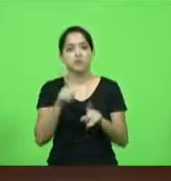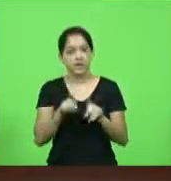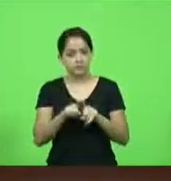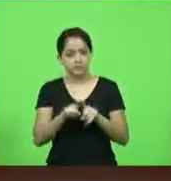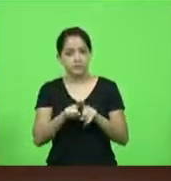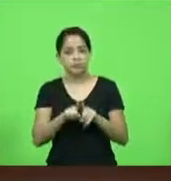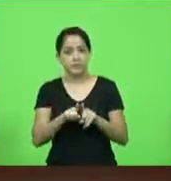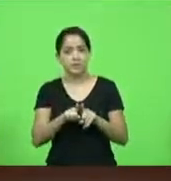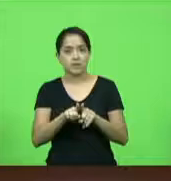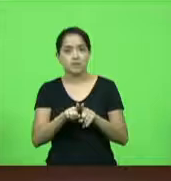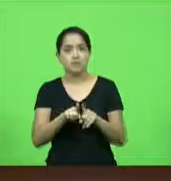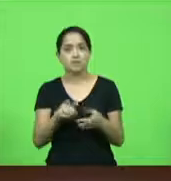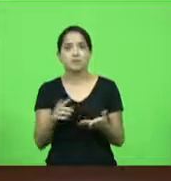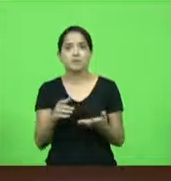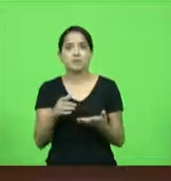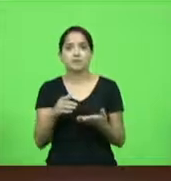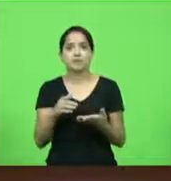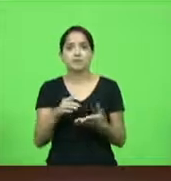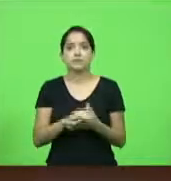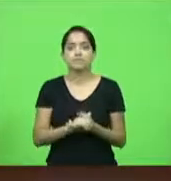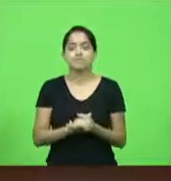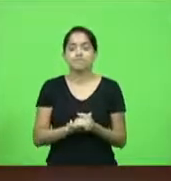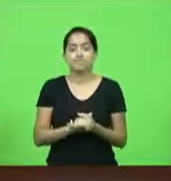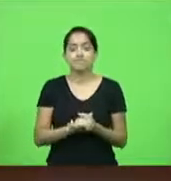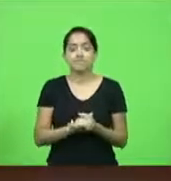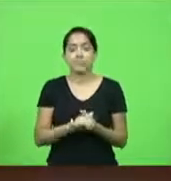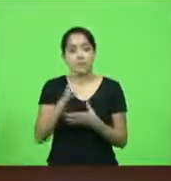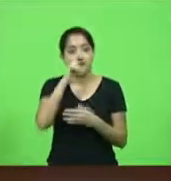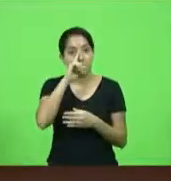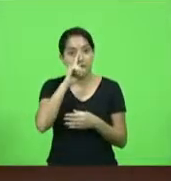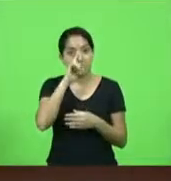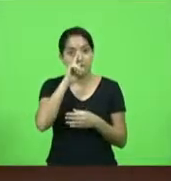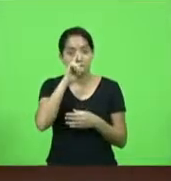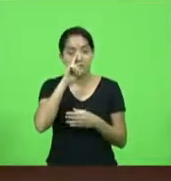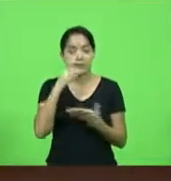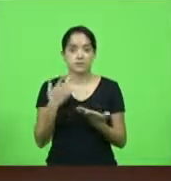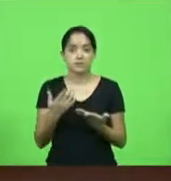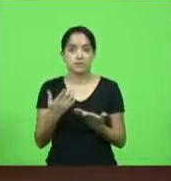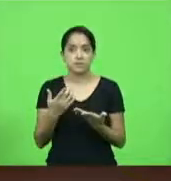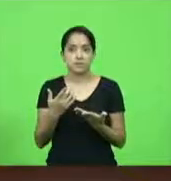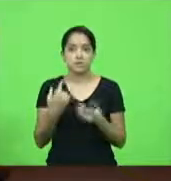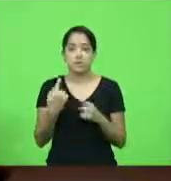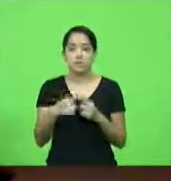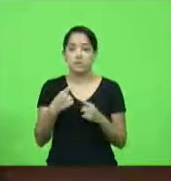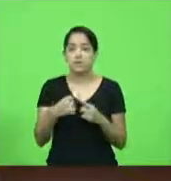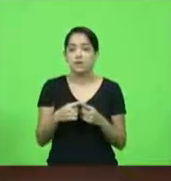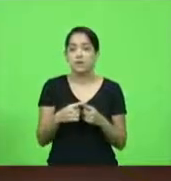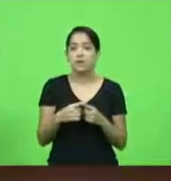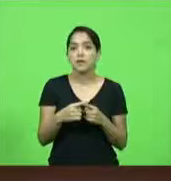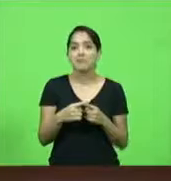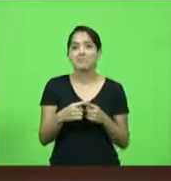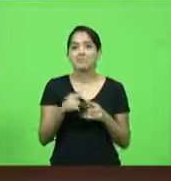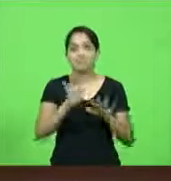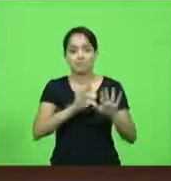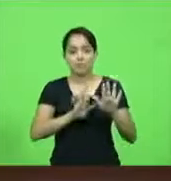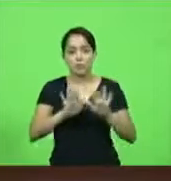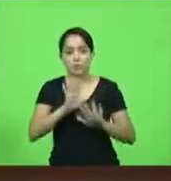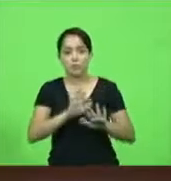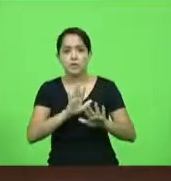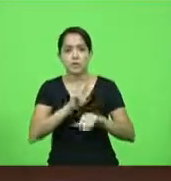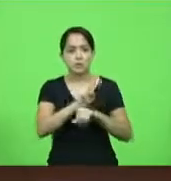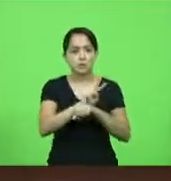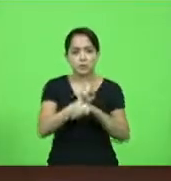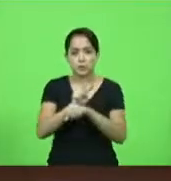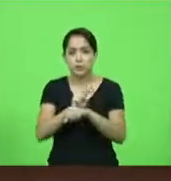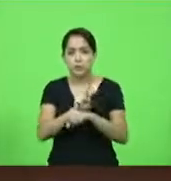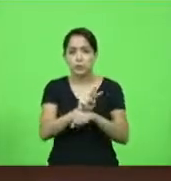ela é uma roleta russa, até porque, por mais que você tome cuidado e tenha